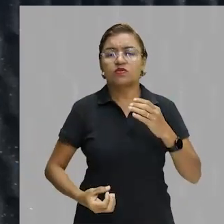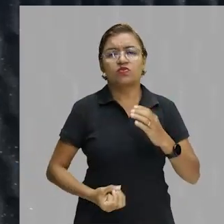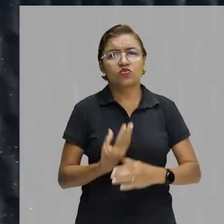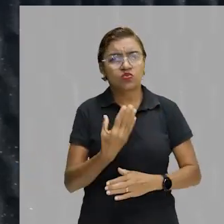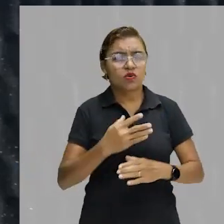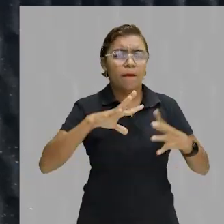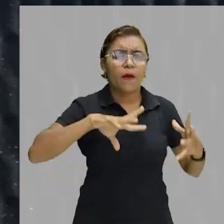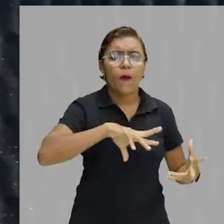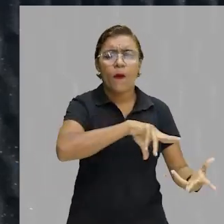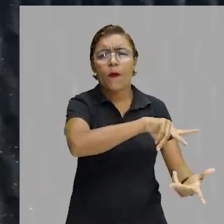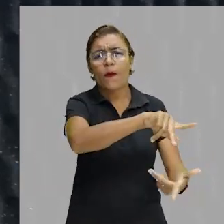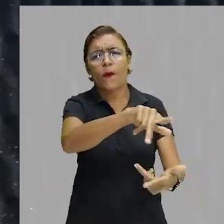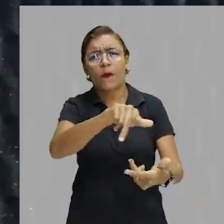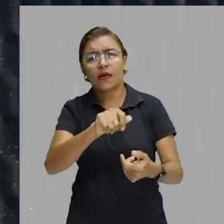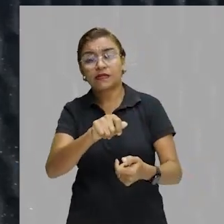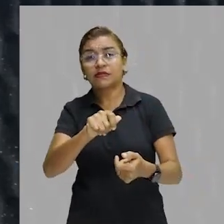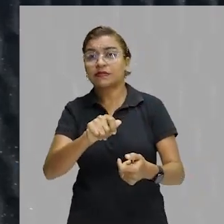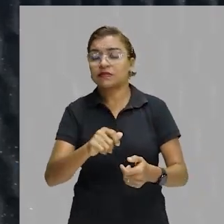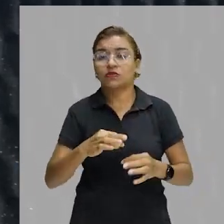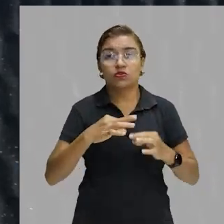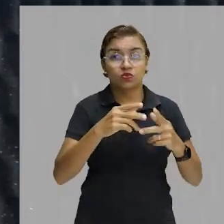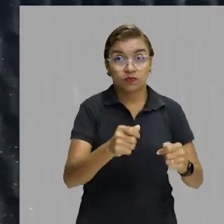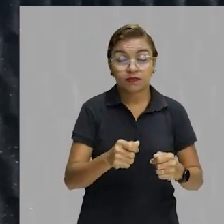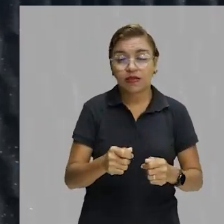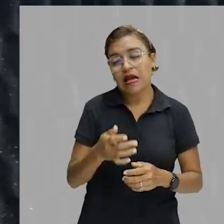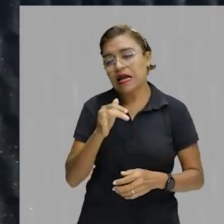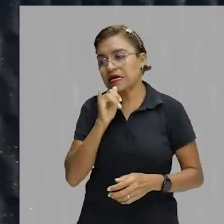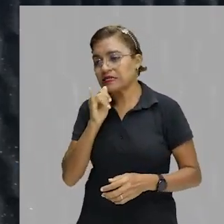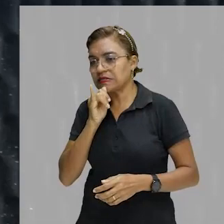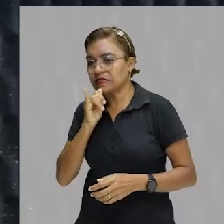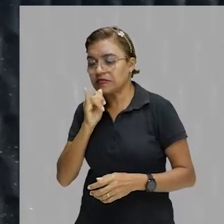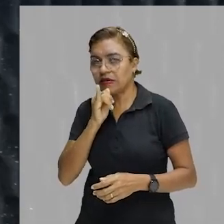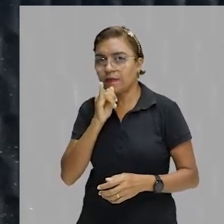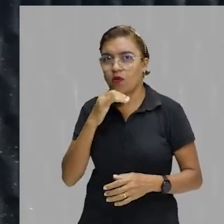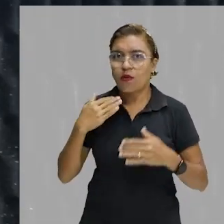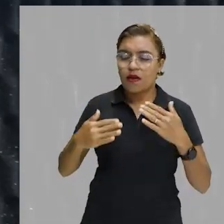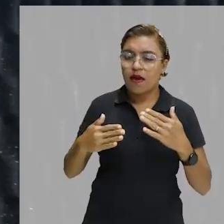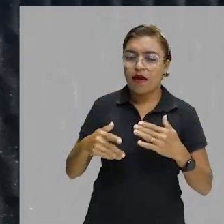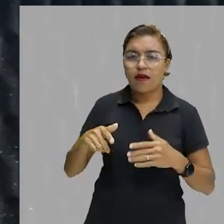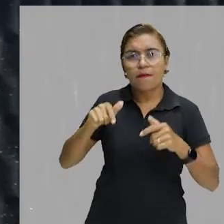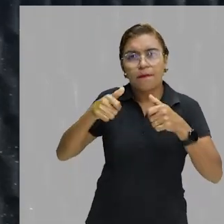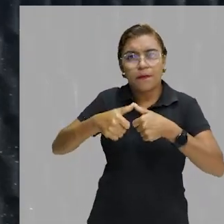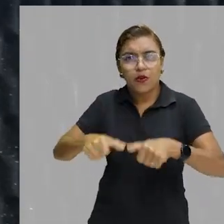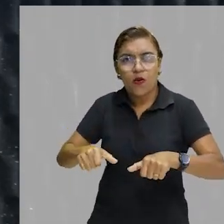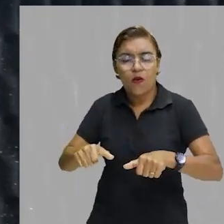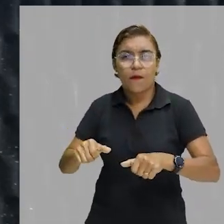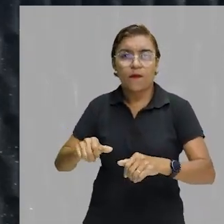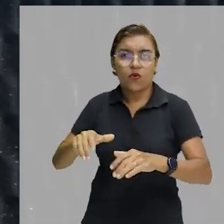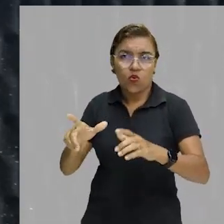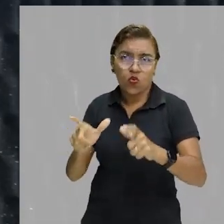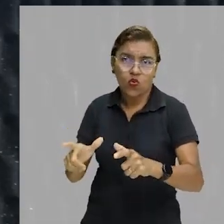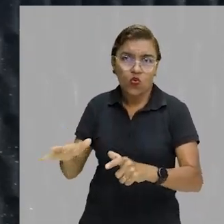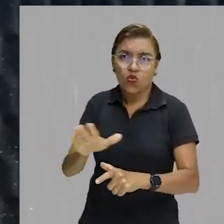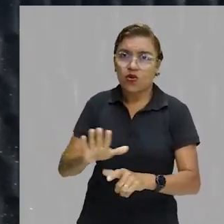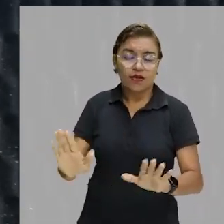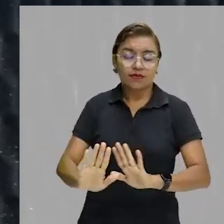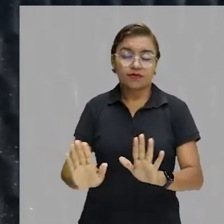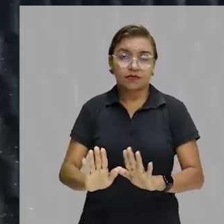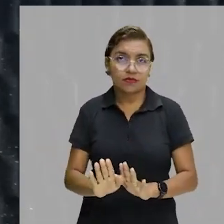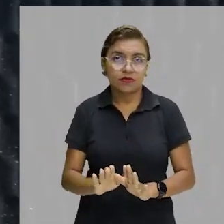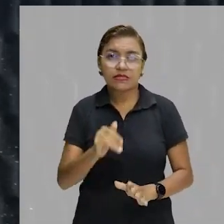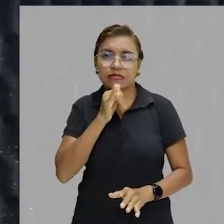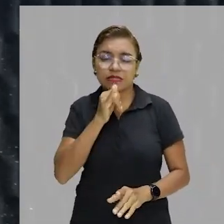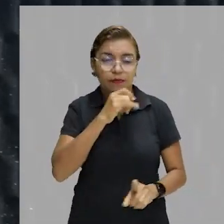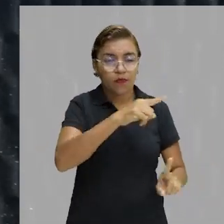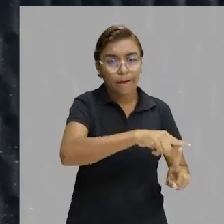do mundo. Agora, dizer aqui, esse surgiu em determinado lugar. Aqui são relatos históricos de uma modalidade